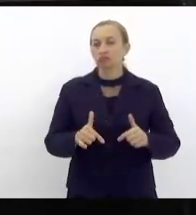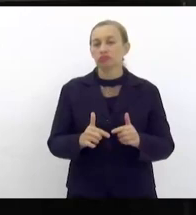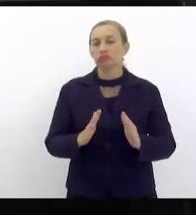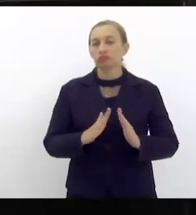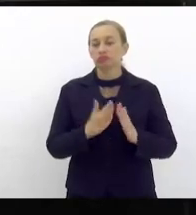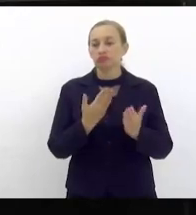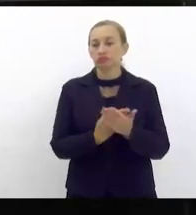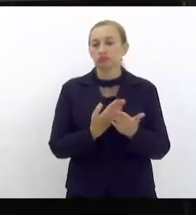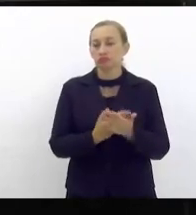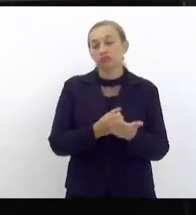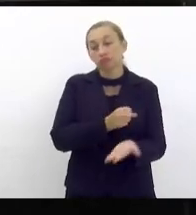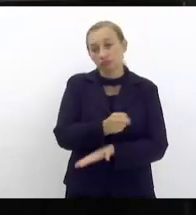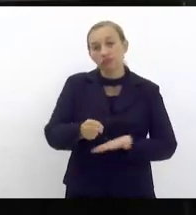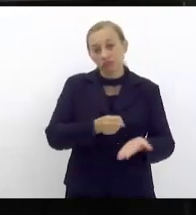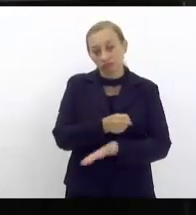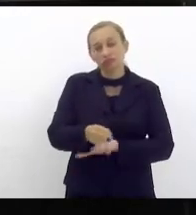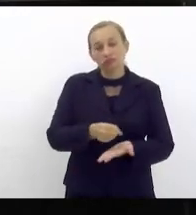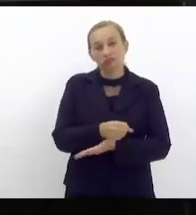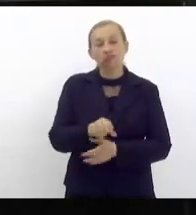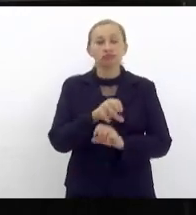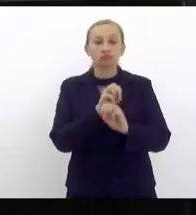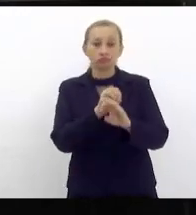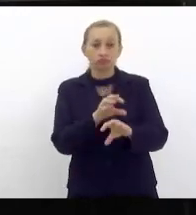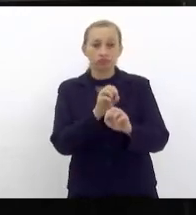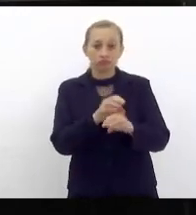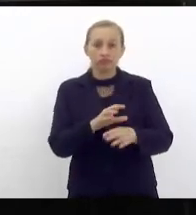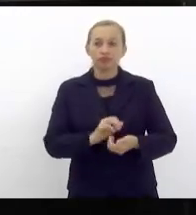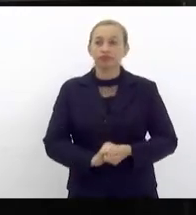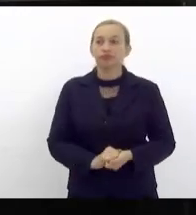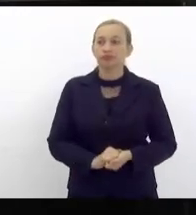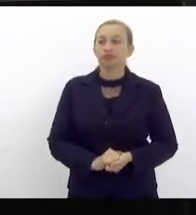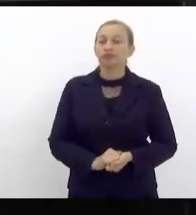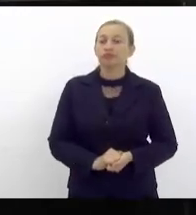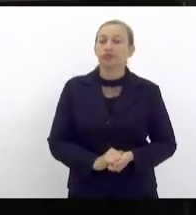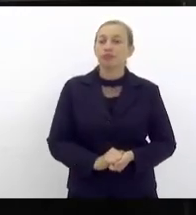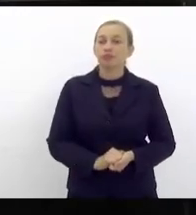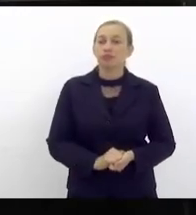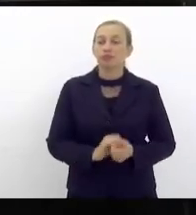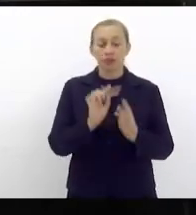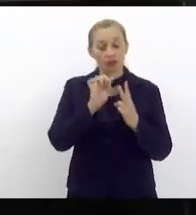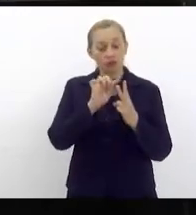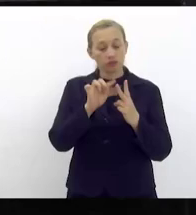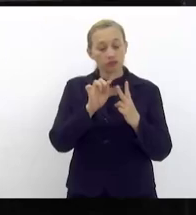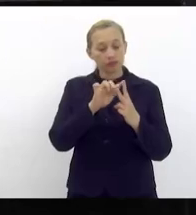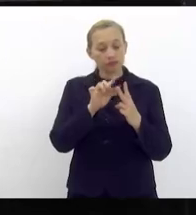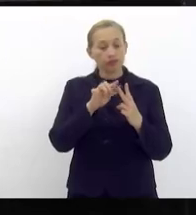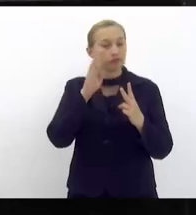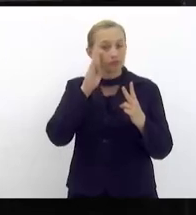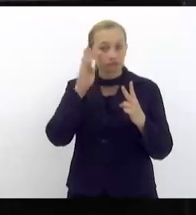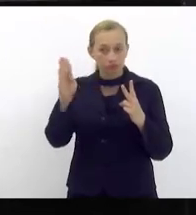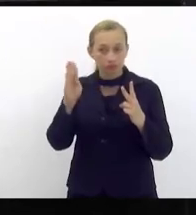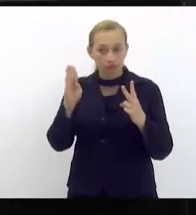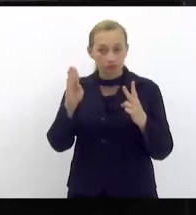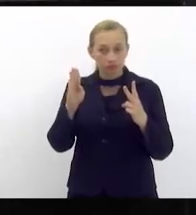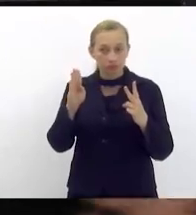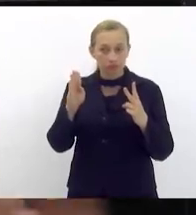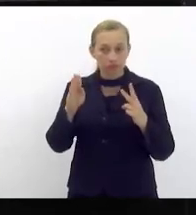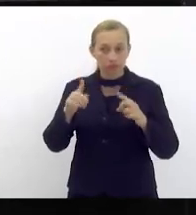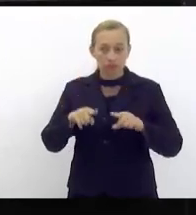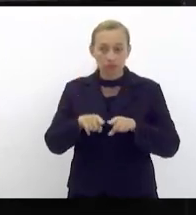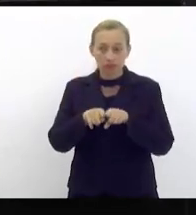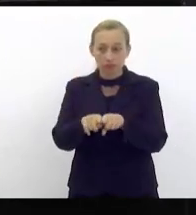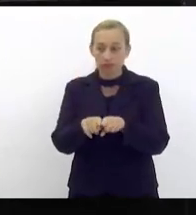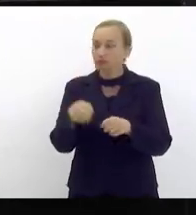unidades básicas eh de ensino de Virtua dois pontos cruciais que vão ao encontro